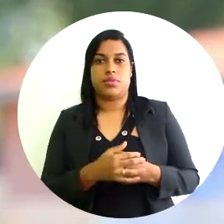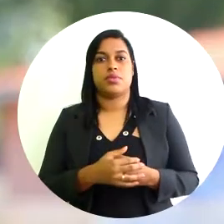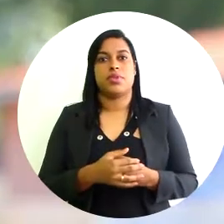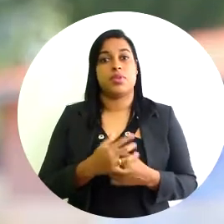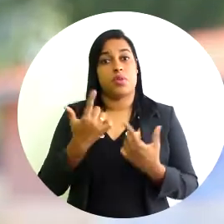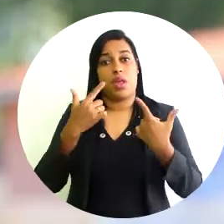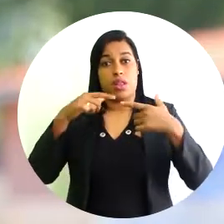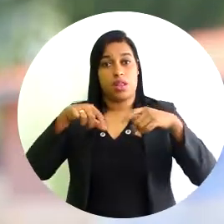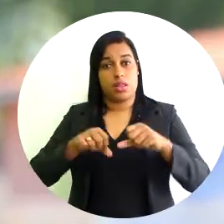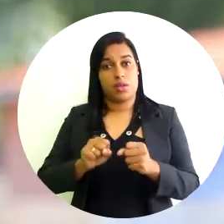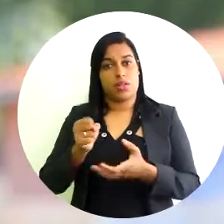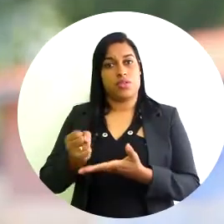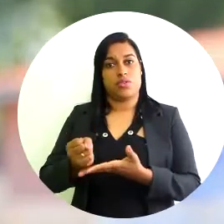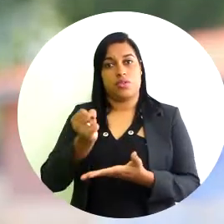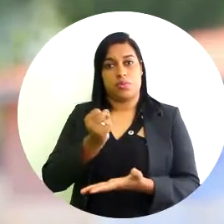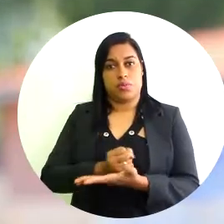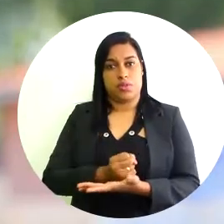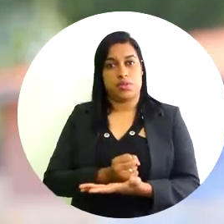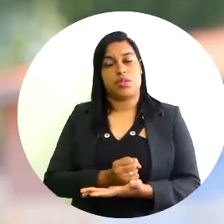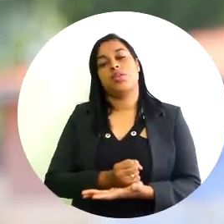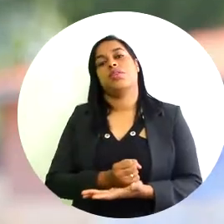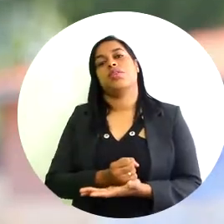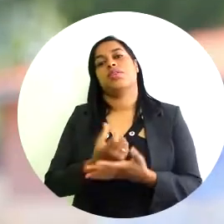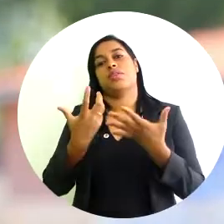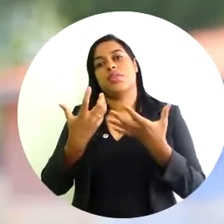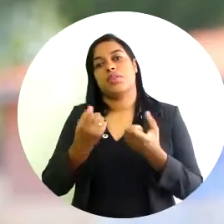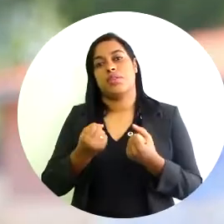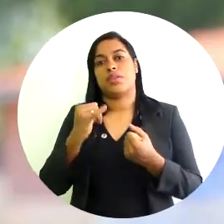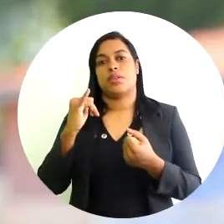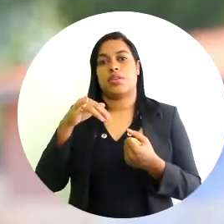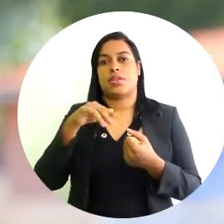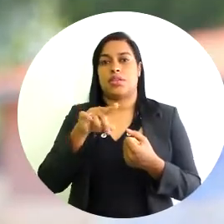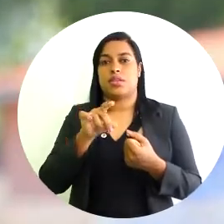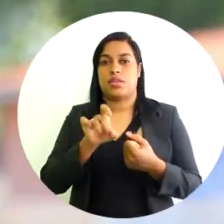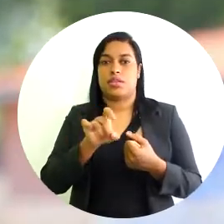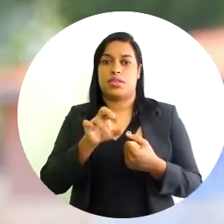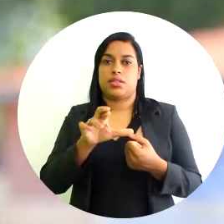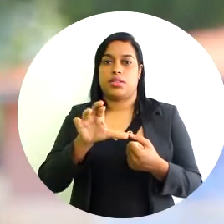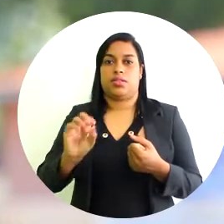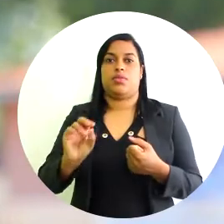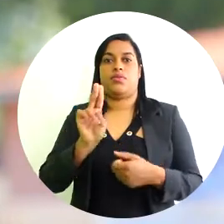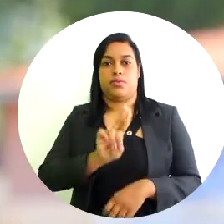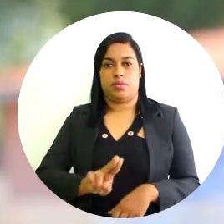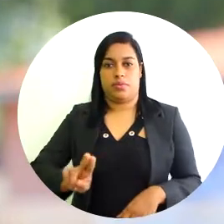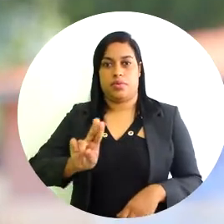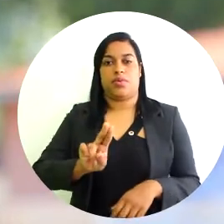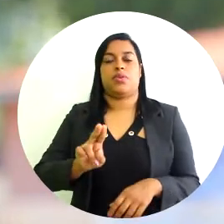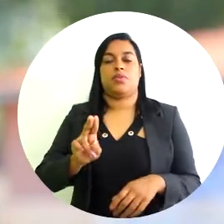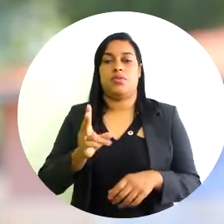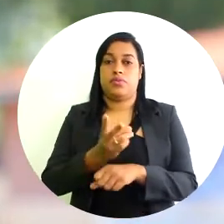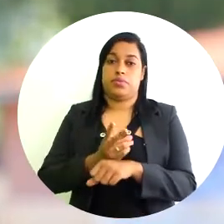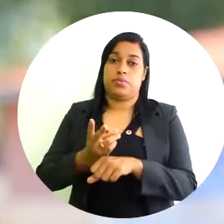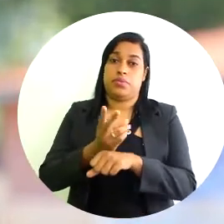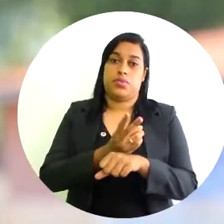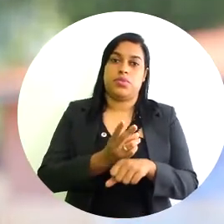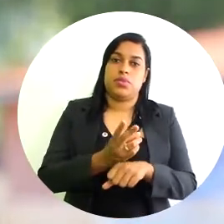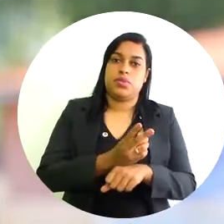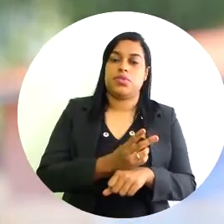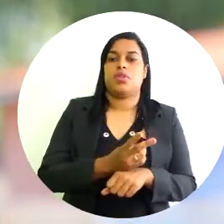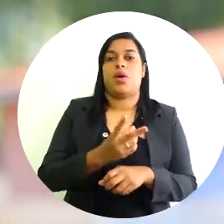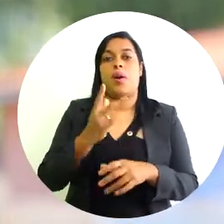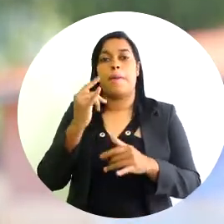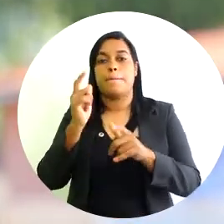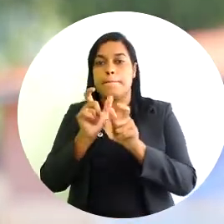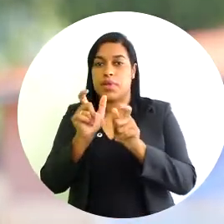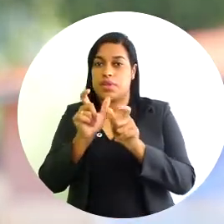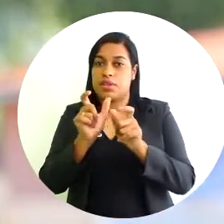uma linguagem documentária, dizer que está autorizado para fazer a indexação, eu vou utilizá-lo. Se não, eu vou ter que buscar ou um sinônimo ou uma palavra